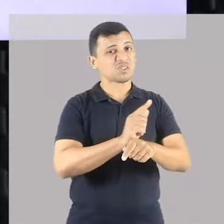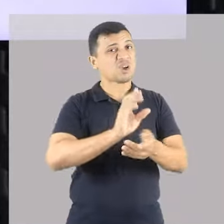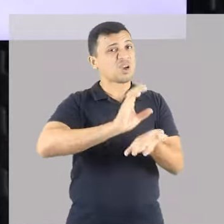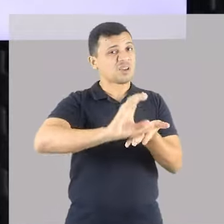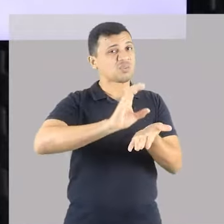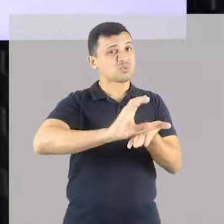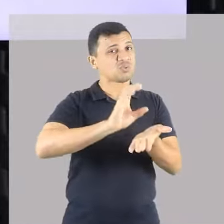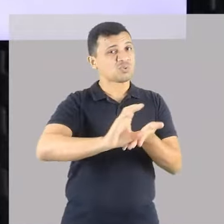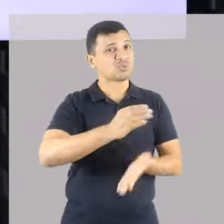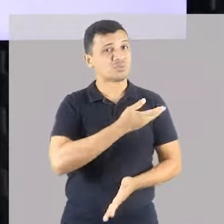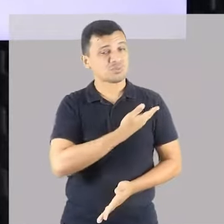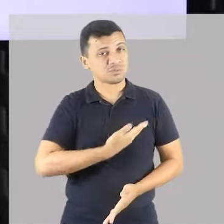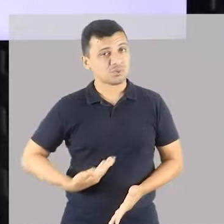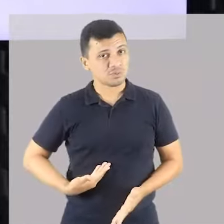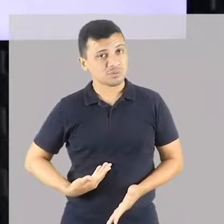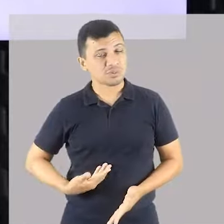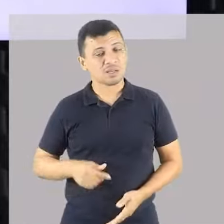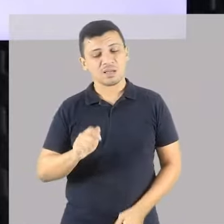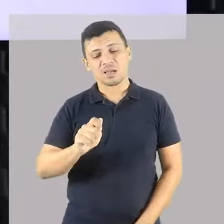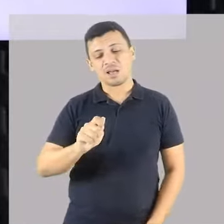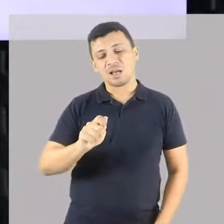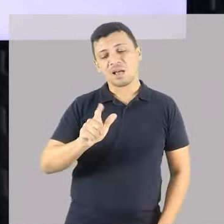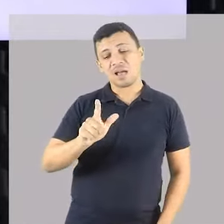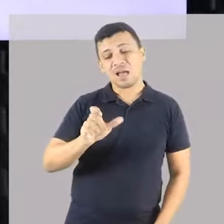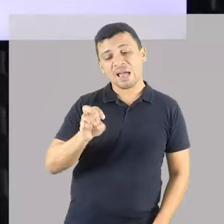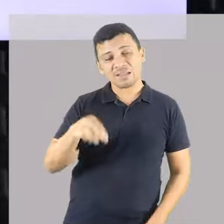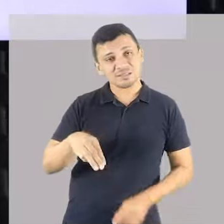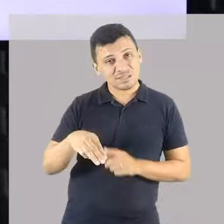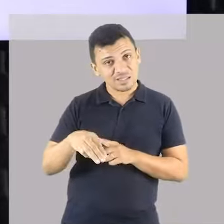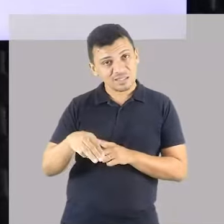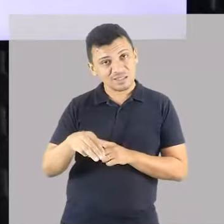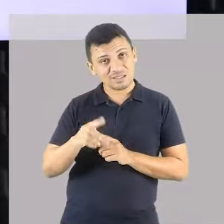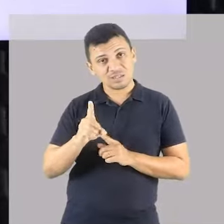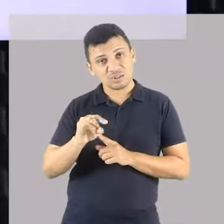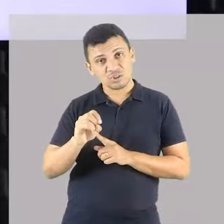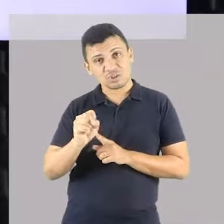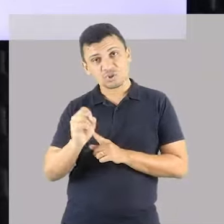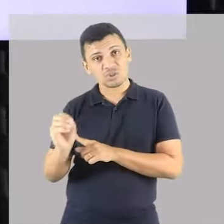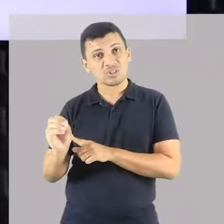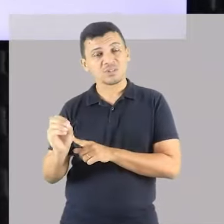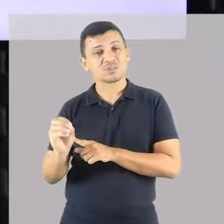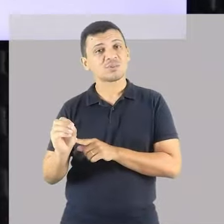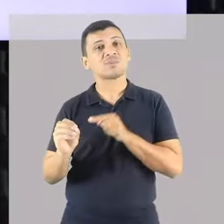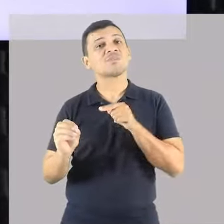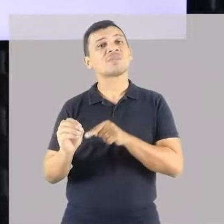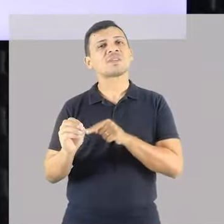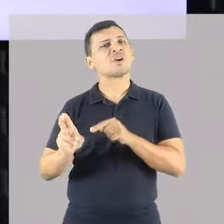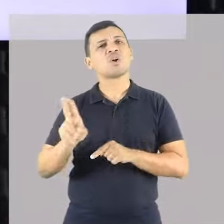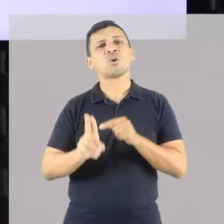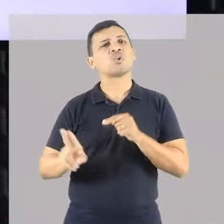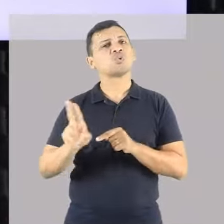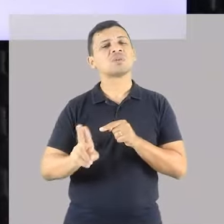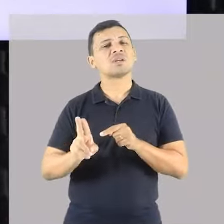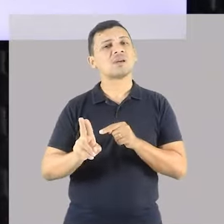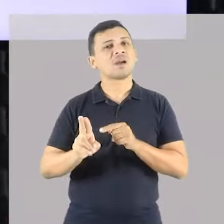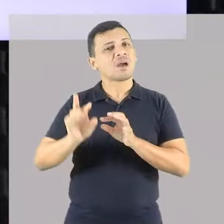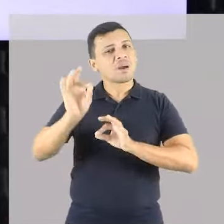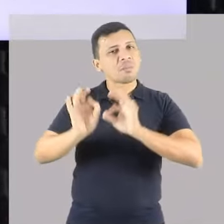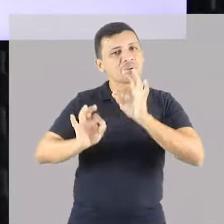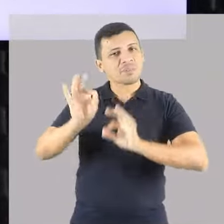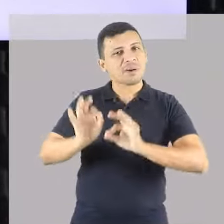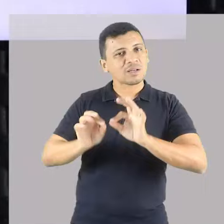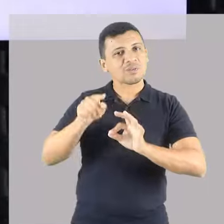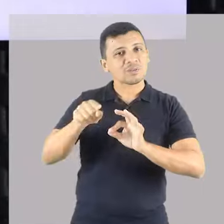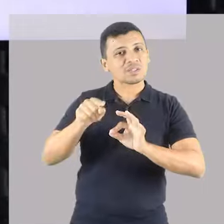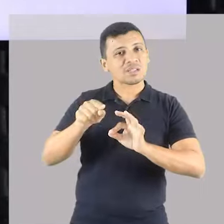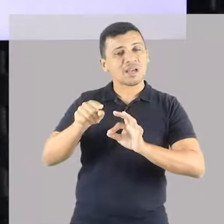recursos públicos Além disso Olha aí ó além disso quando eu uso esse Além disso eu tô preparando o leitor para